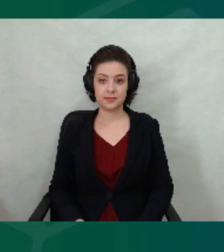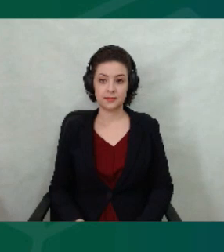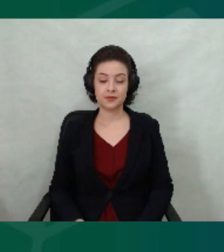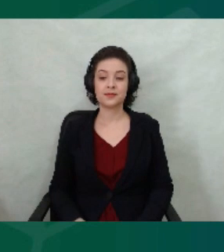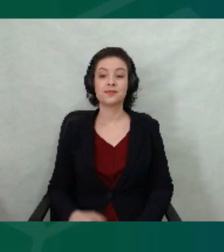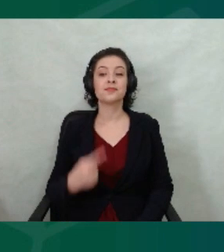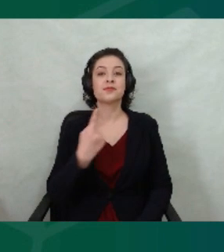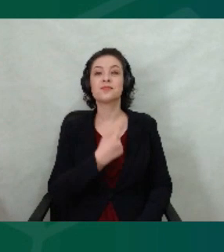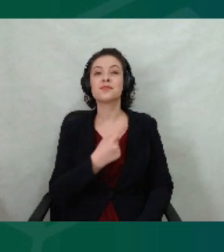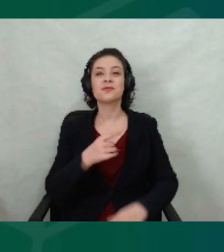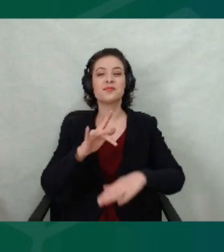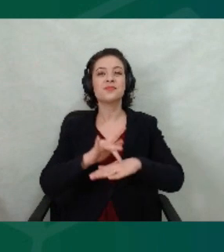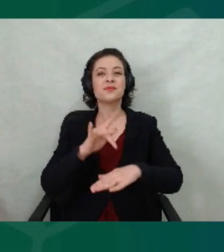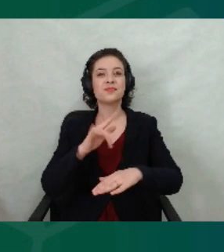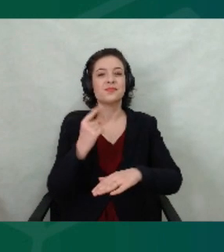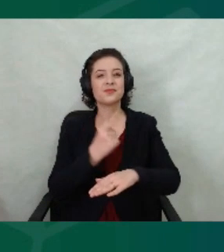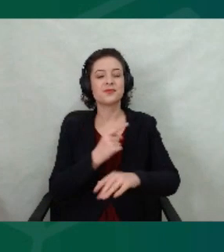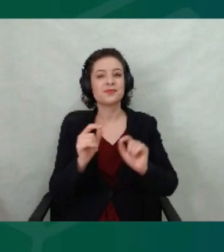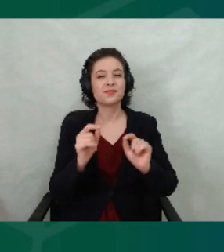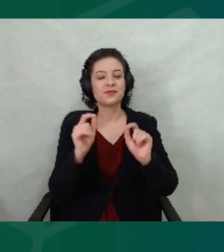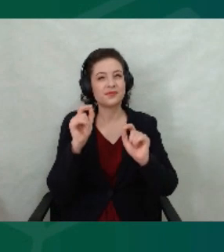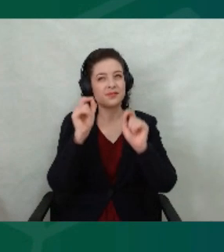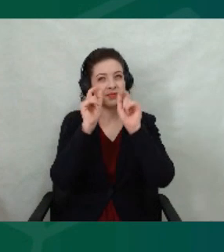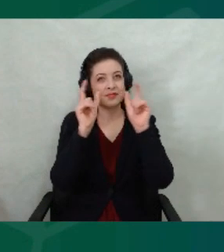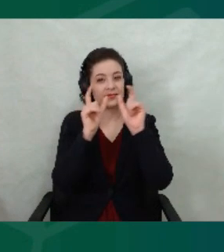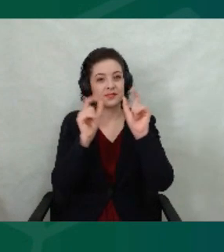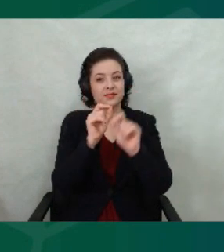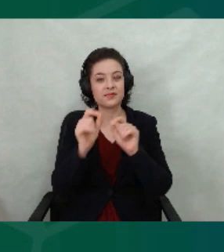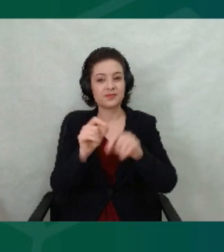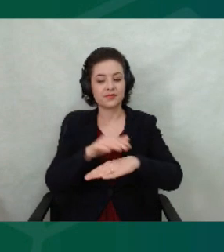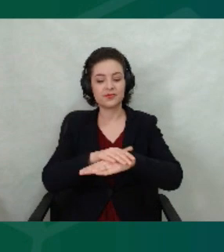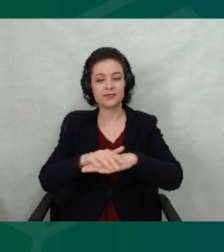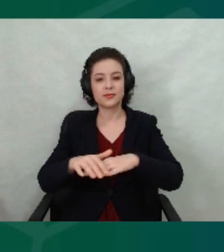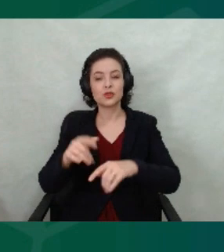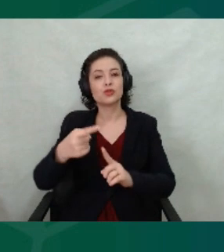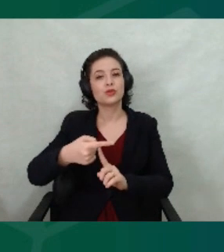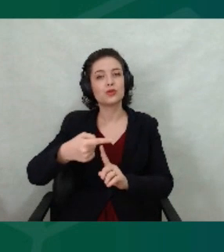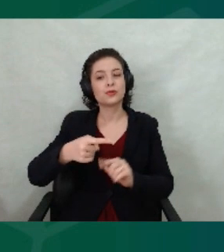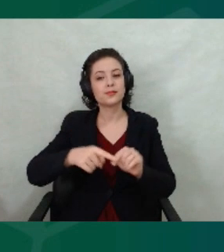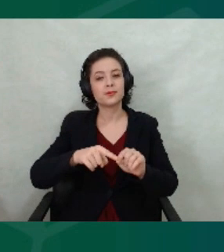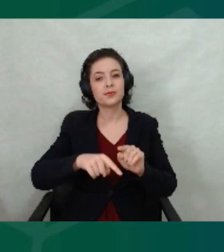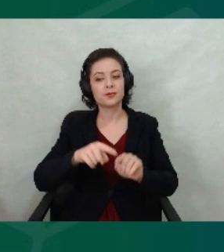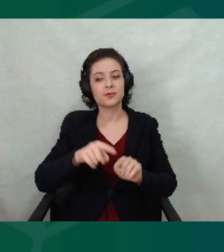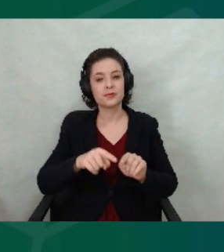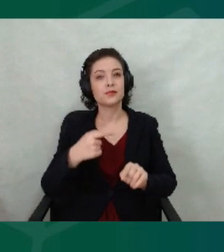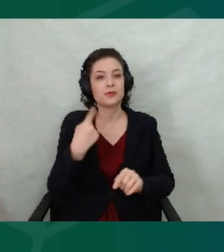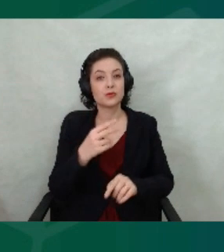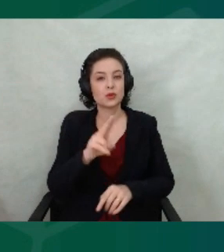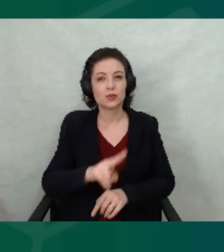Uma questão que a gente tem que pensar é com relação a superfícies com alta frequência de